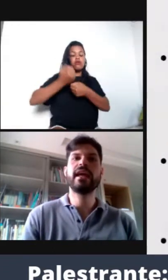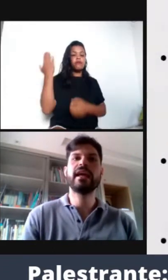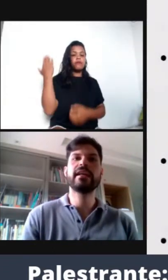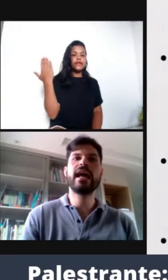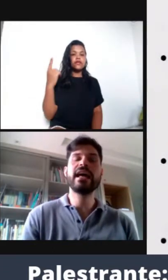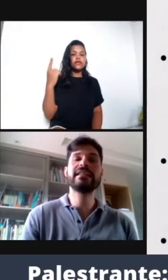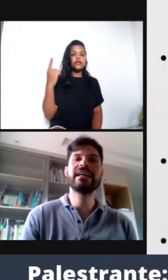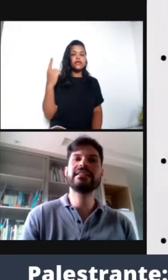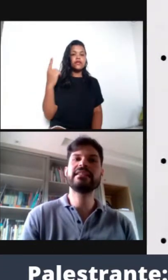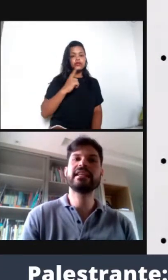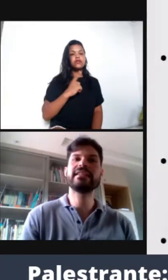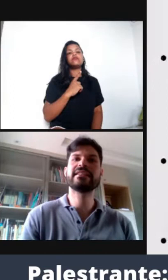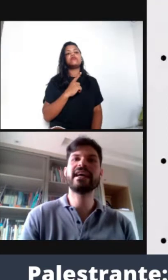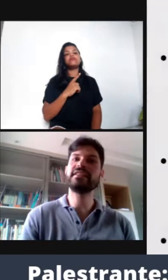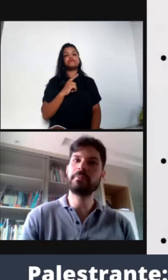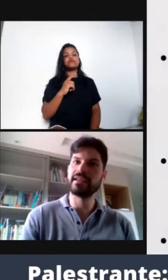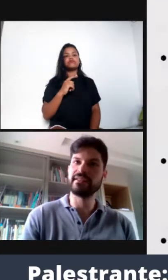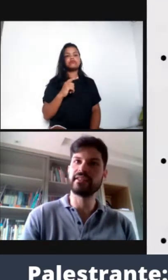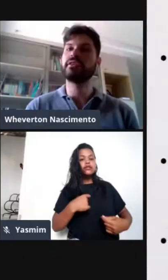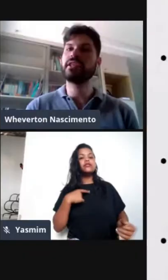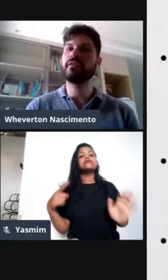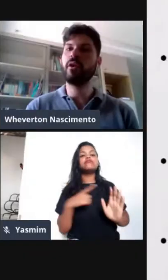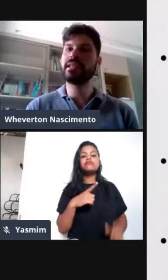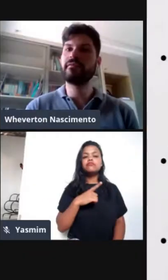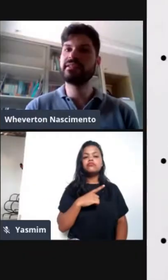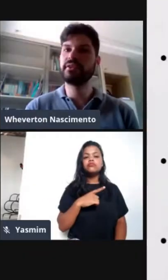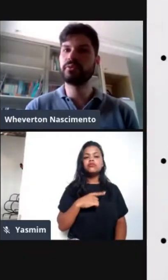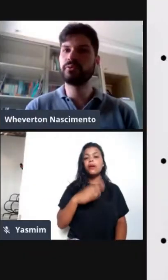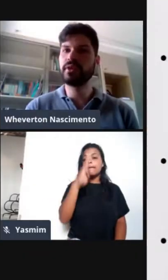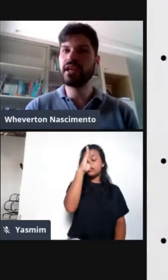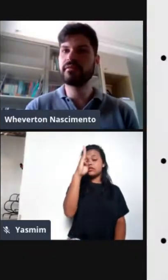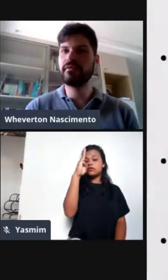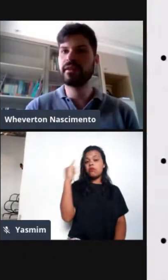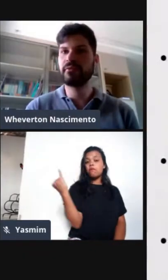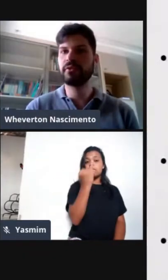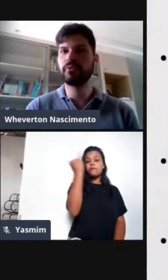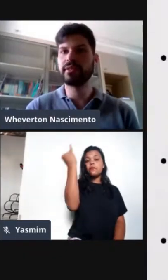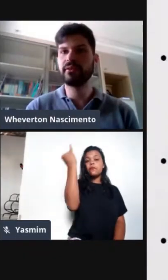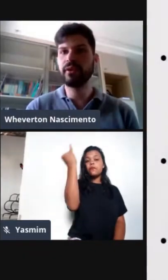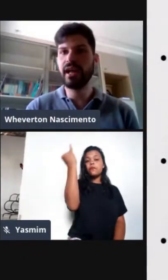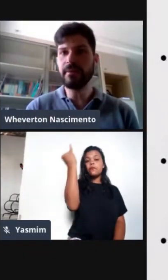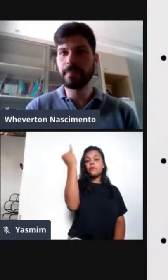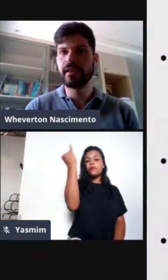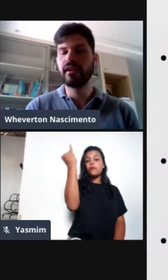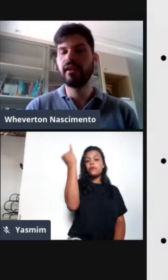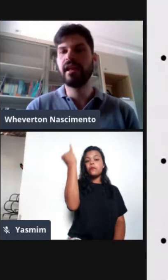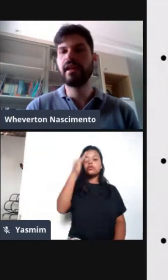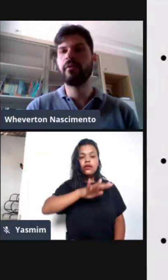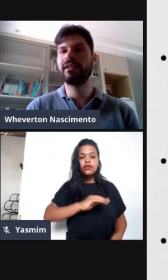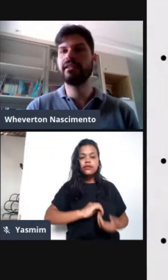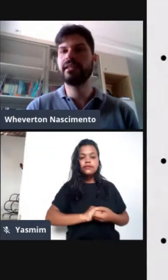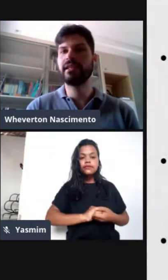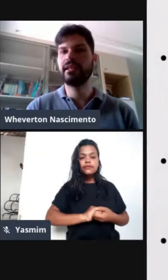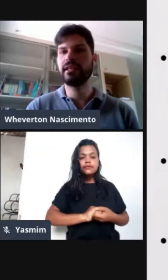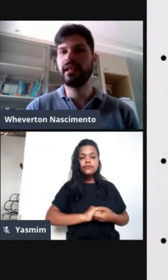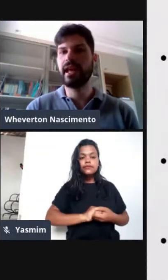e, na realidade, existem 7 espécies. Então, se a gente observar as estruturas, a gente vai ver que é uma estrutura circular, né,